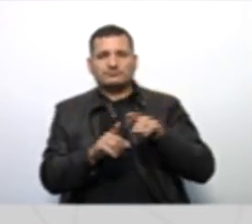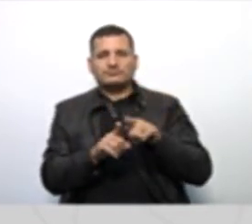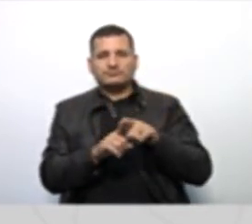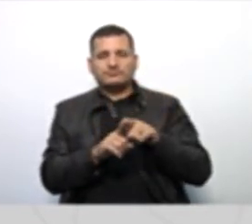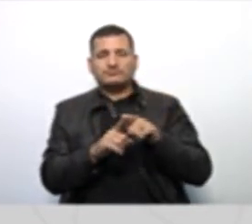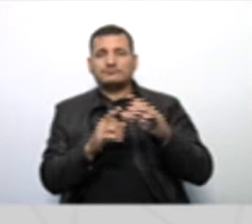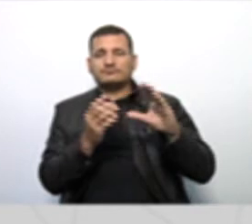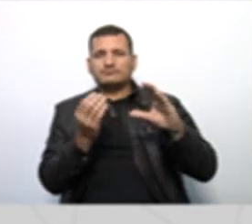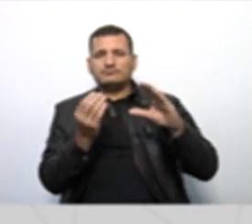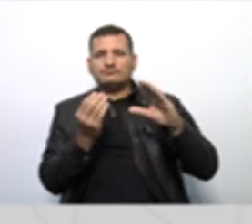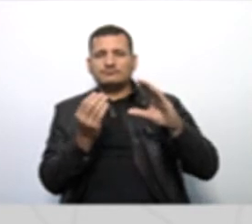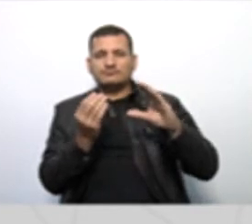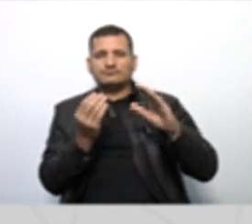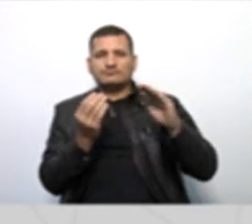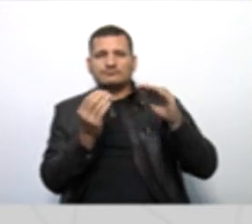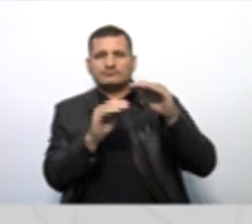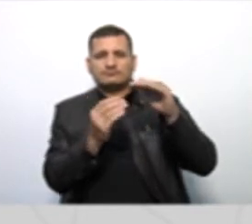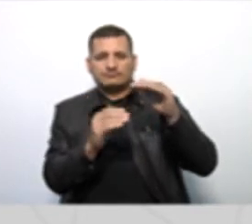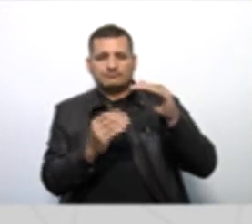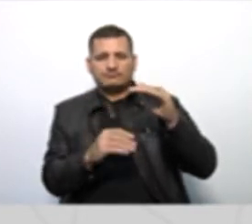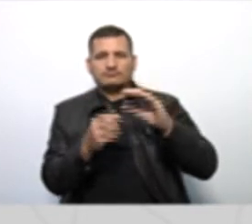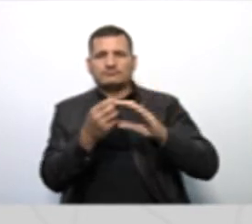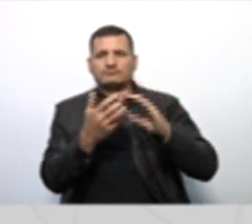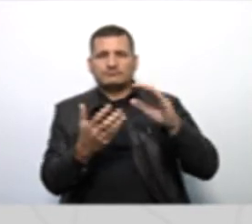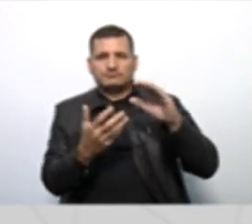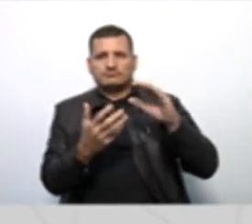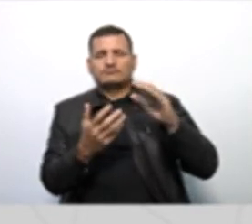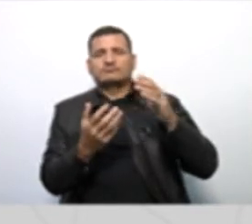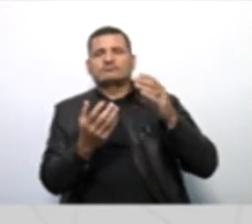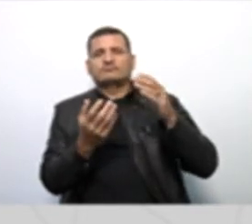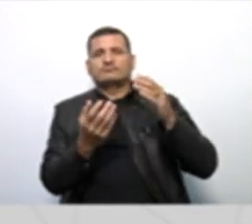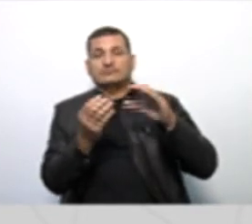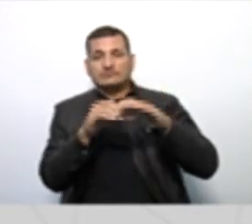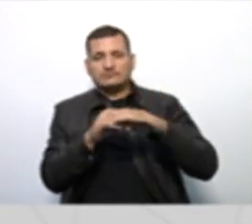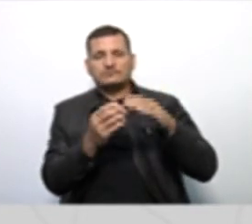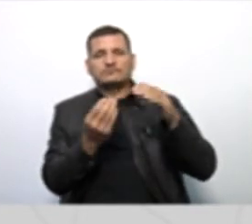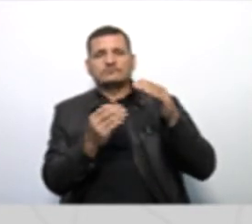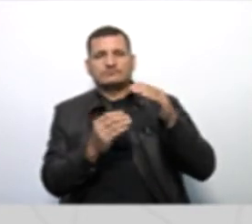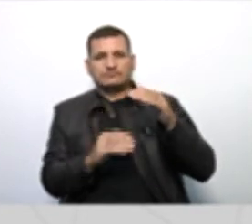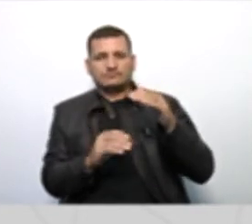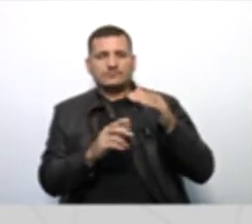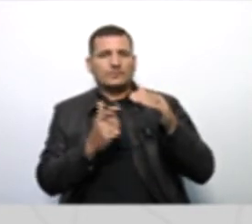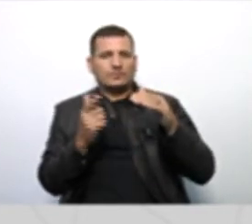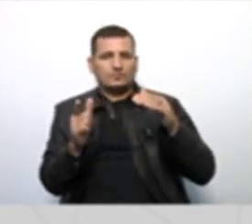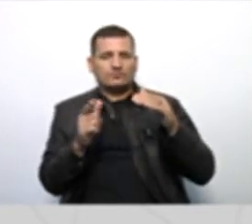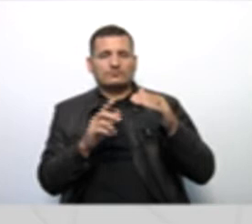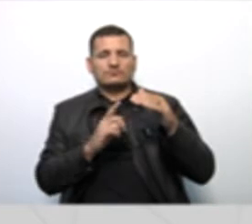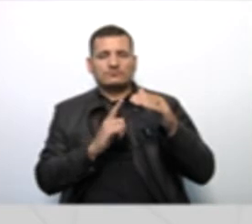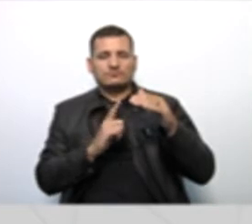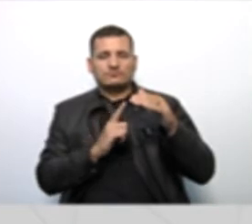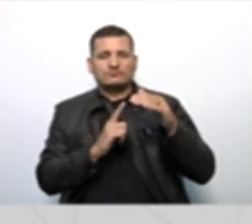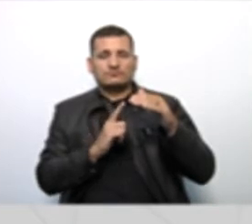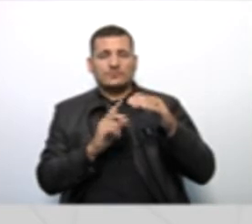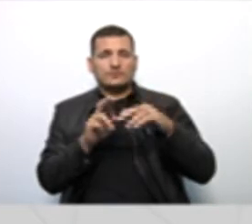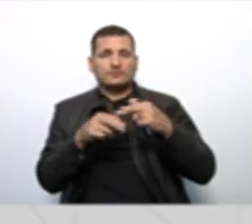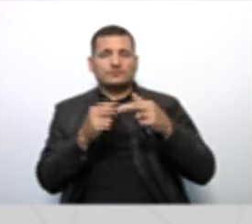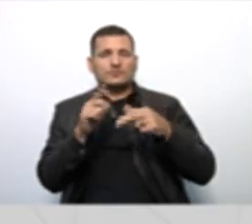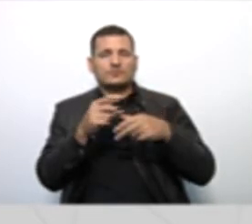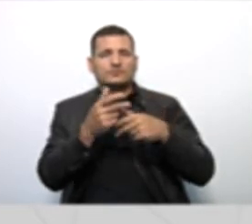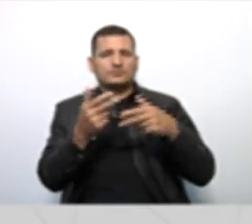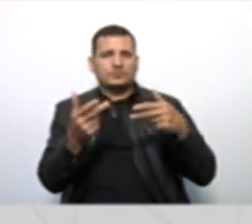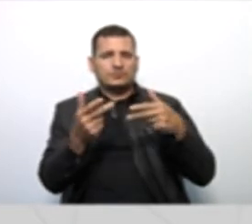lá dentro dele, você declara as suas propriedades, dentro dessas propriedades tem outras propriedades, entendeu? Por isso que ele fala aqui, é um objeto com